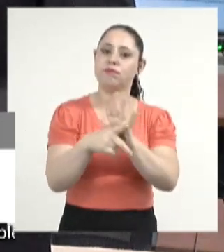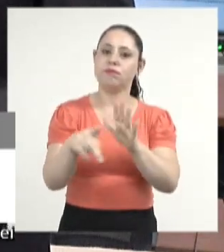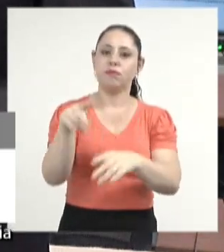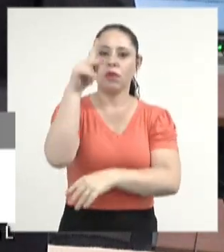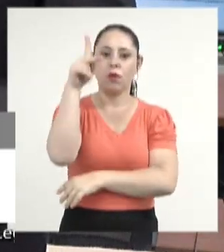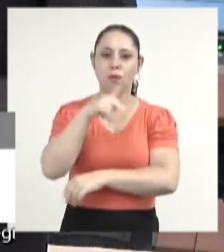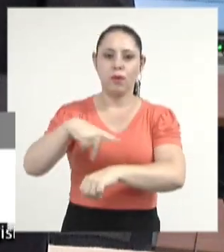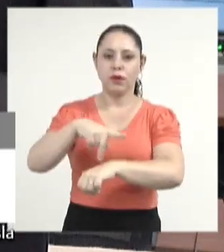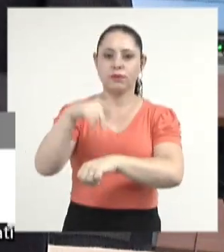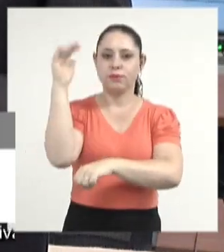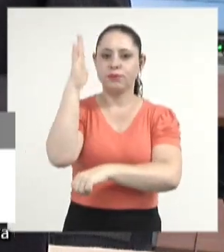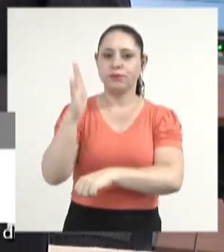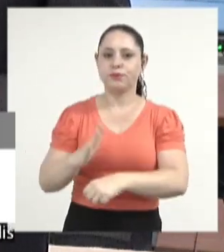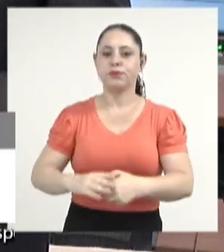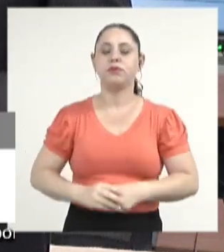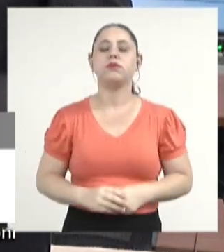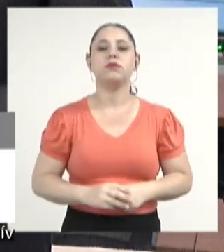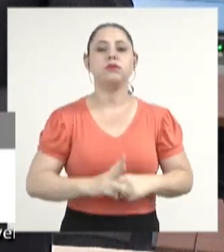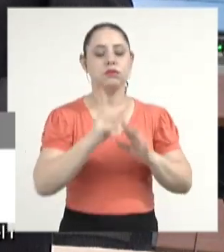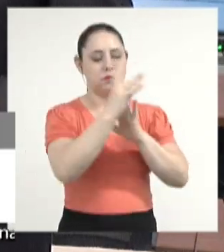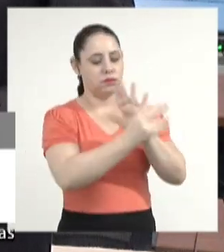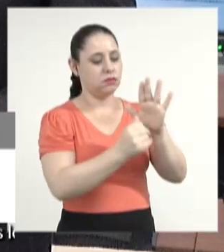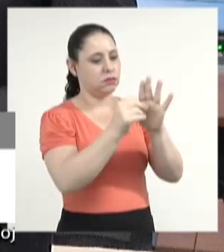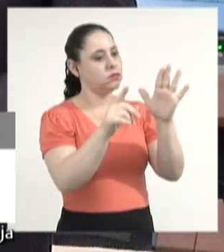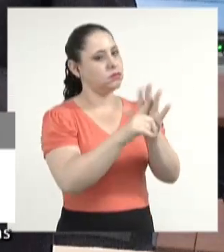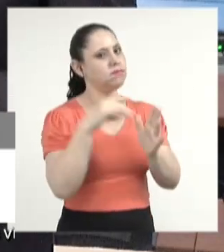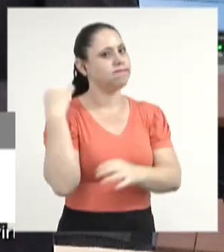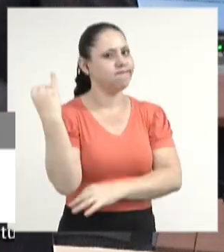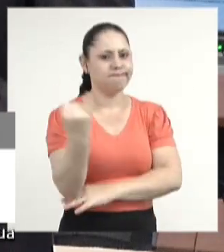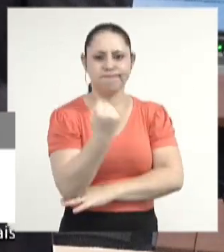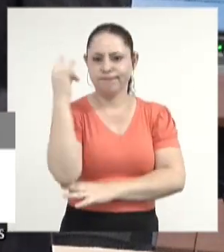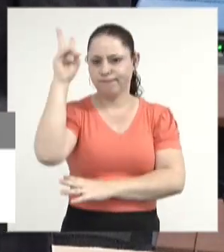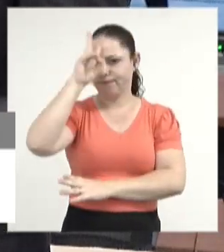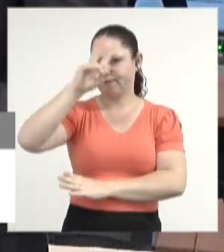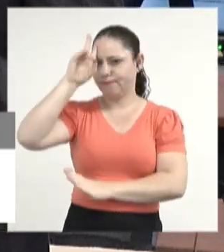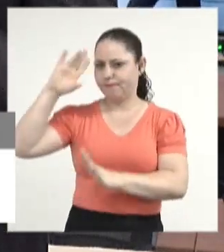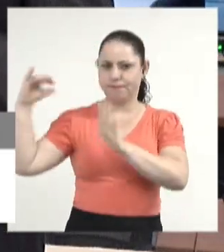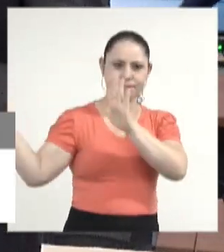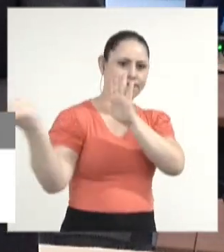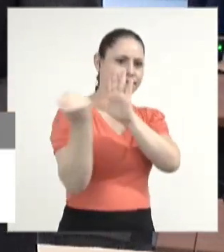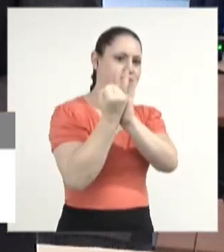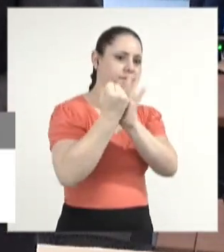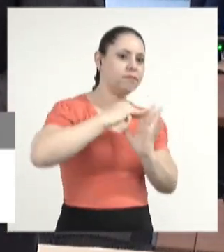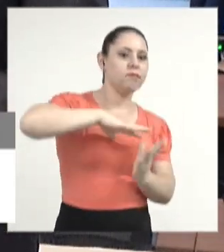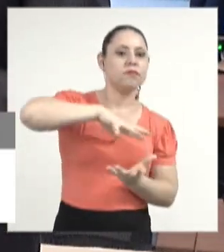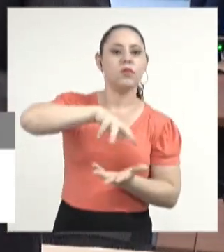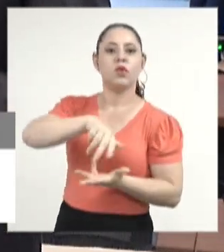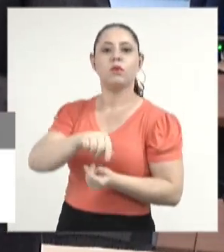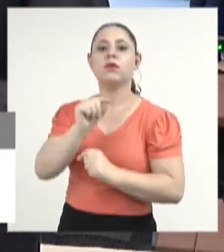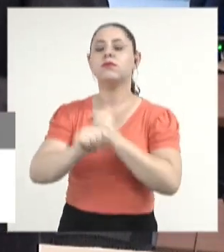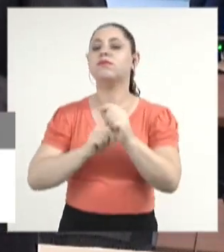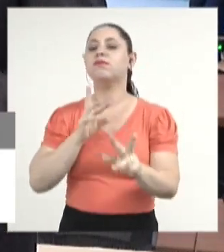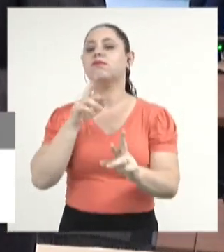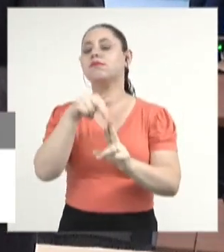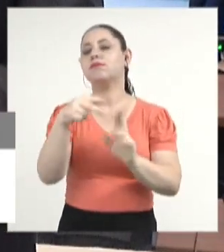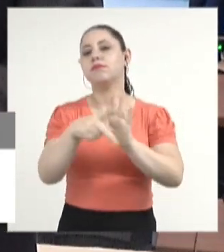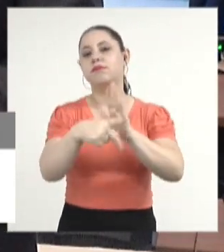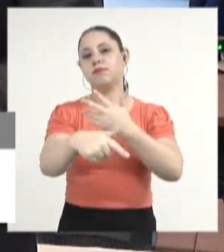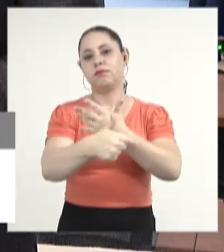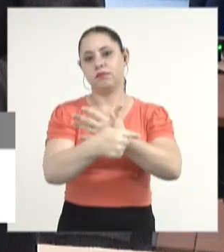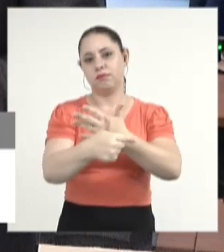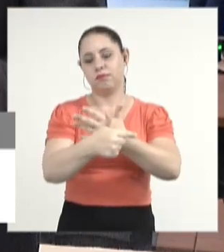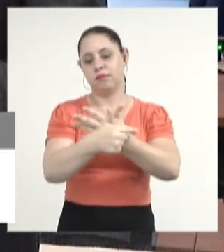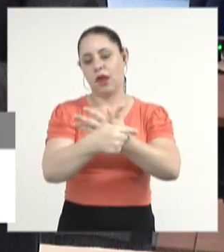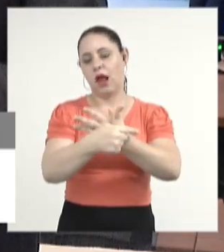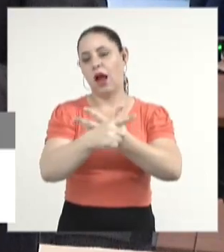de todo o país. Bom, agora o projeto de lei muito importante e histórico para Mato Grosso do Sul, para o mundo, que é referente à Lei do